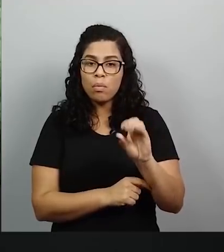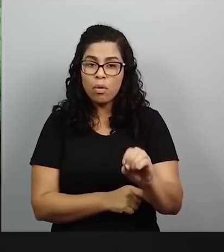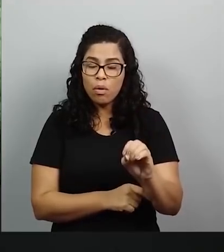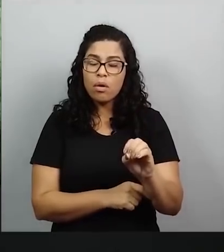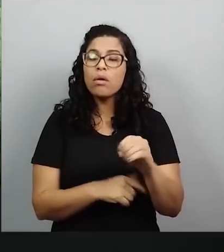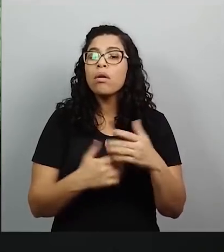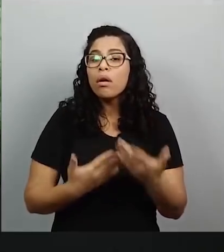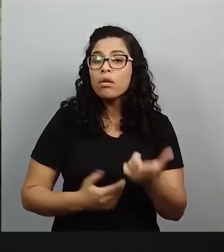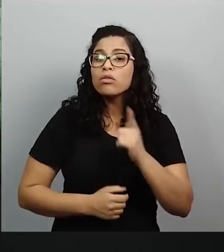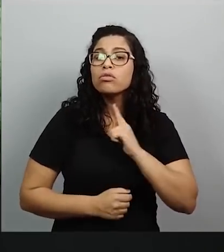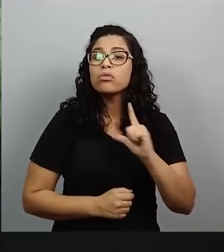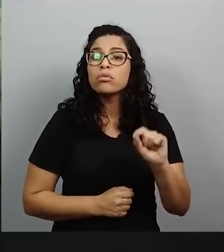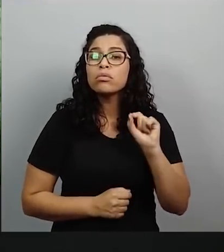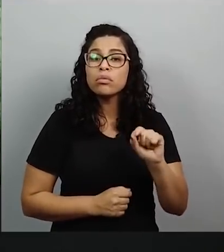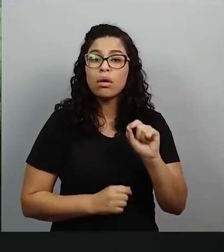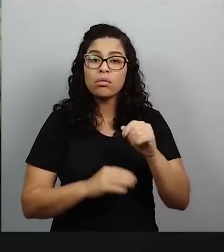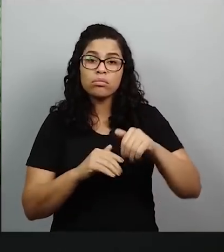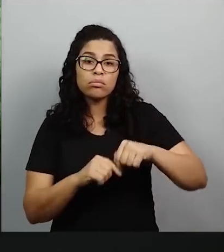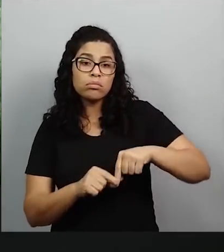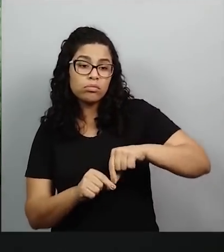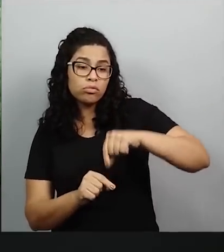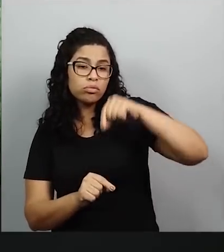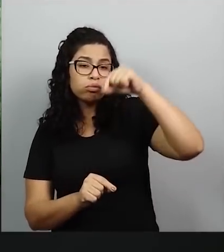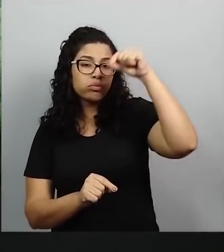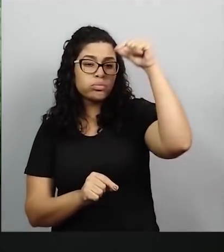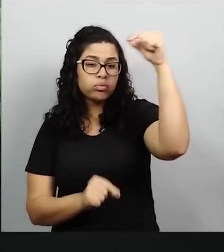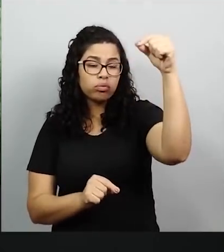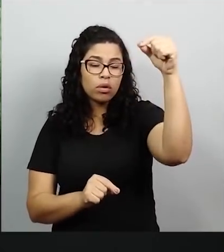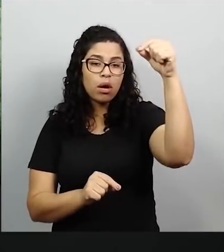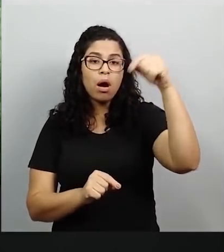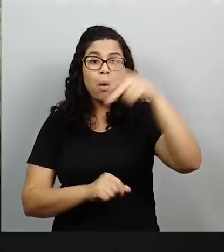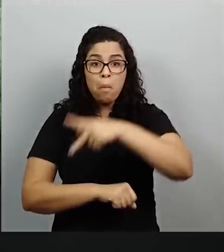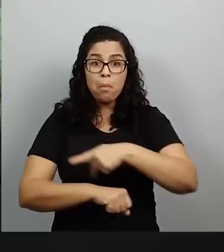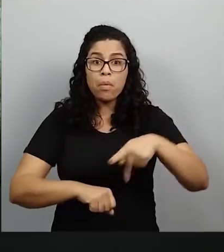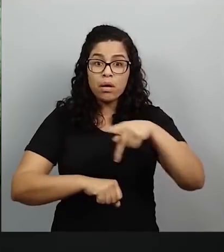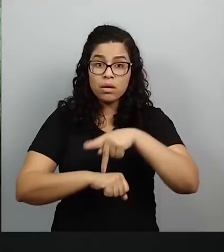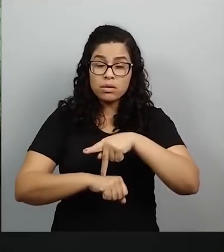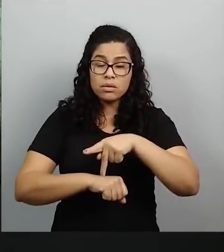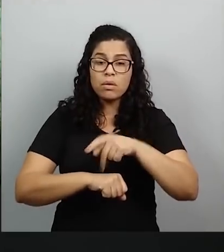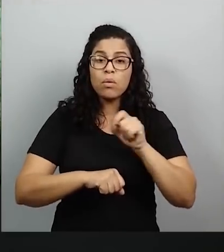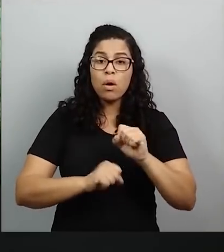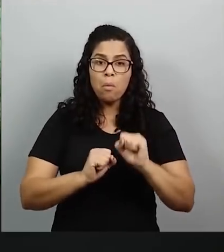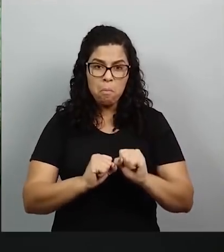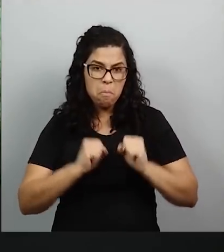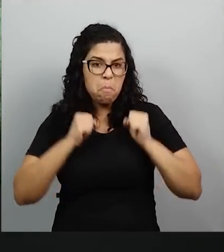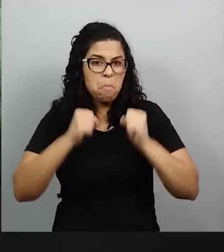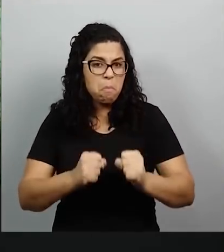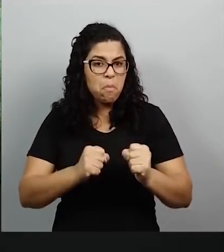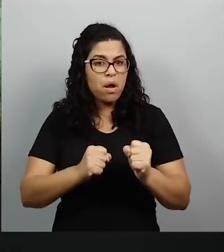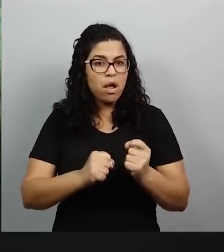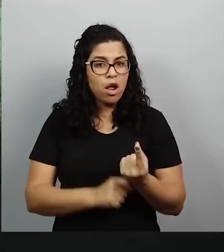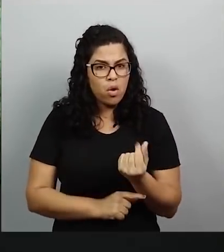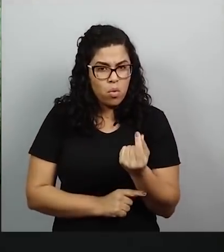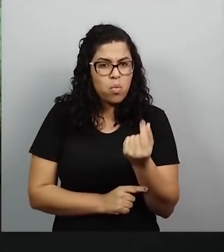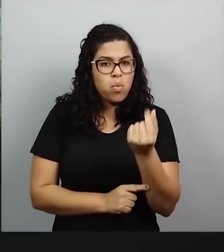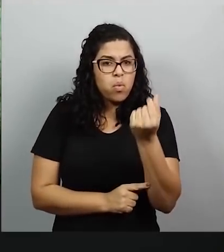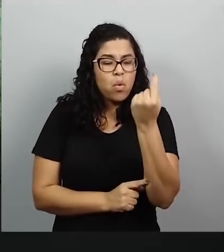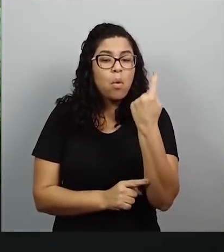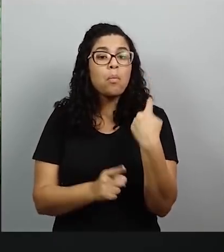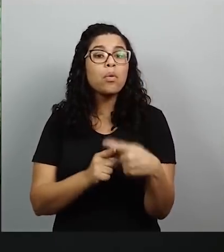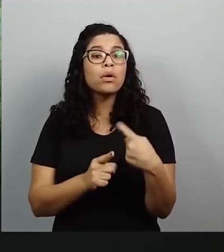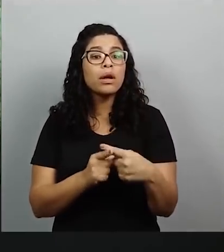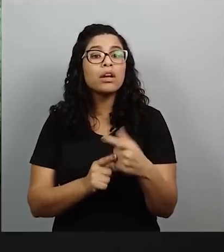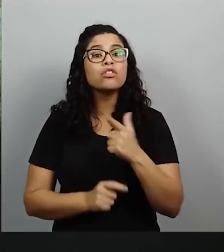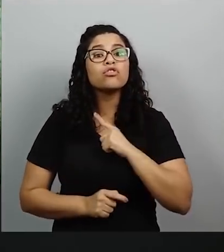o mercantilismo, o metalismo. Um país era considerado poderoso, rico,